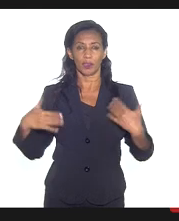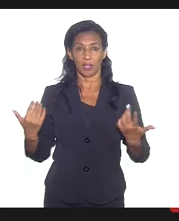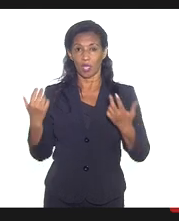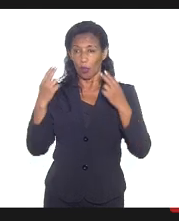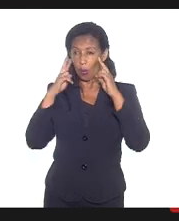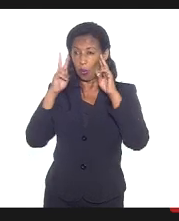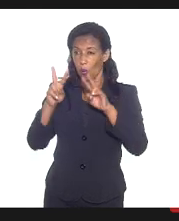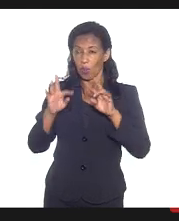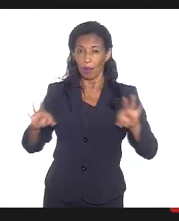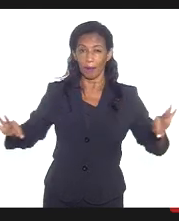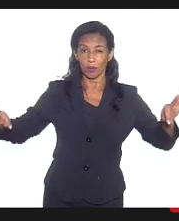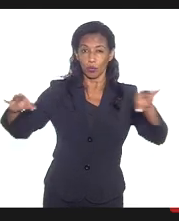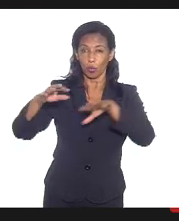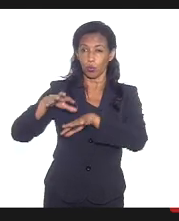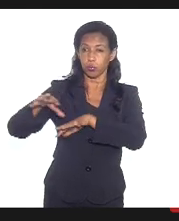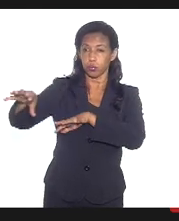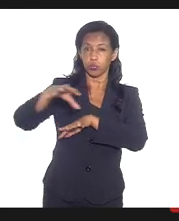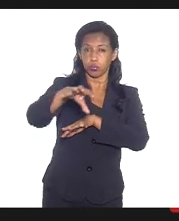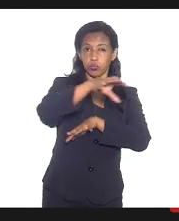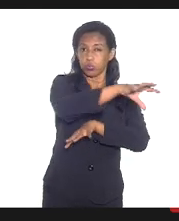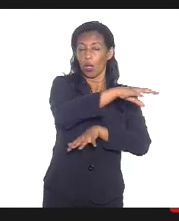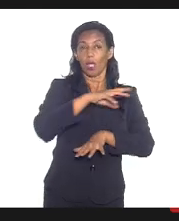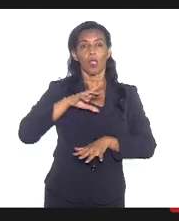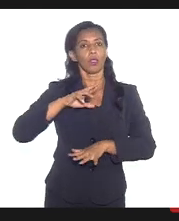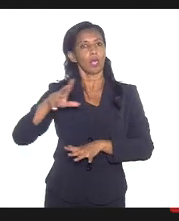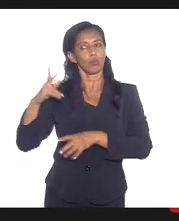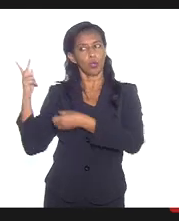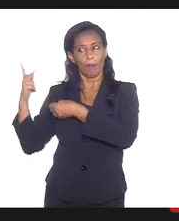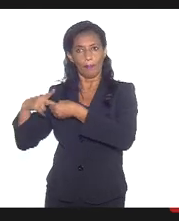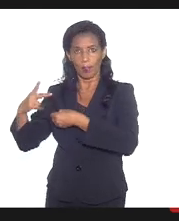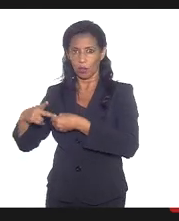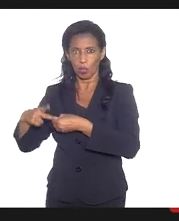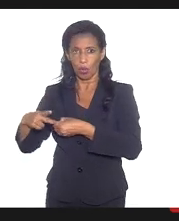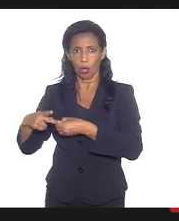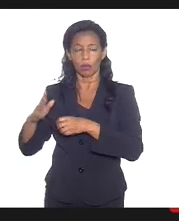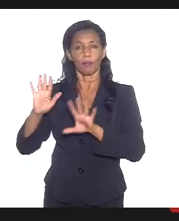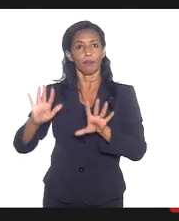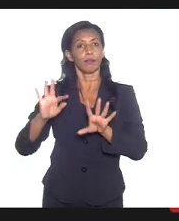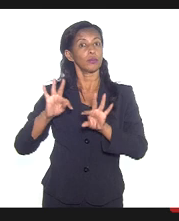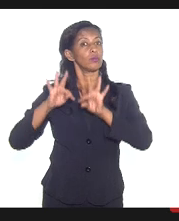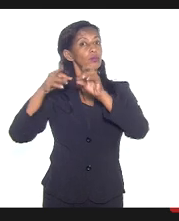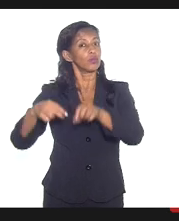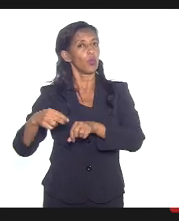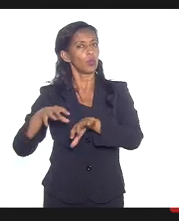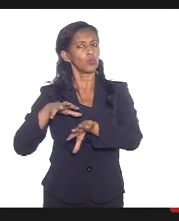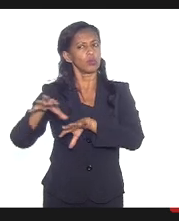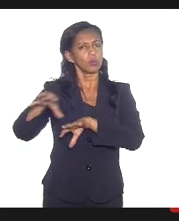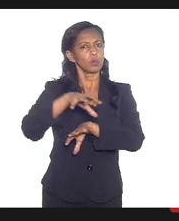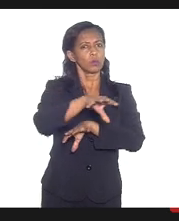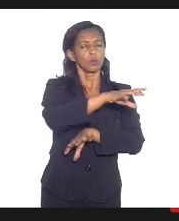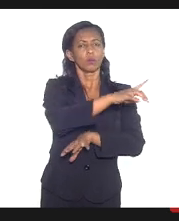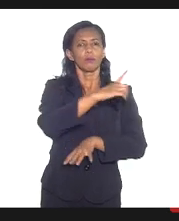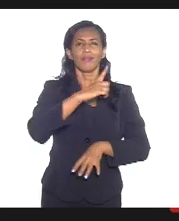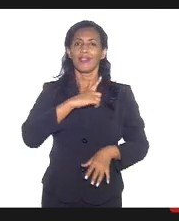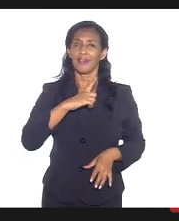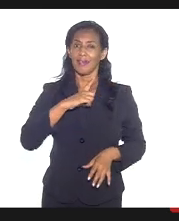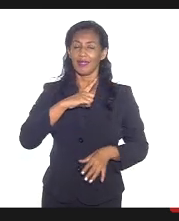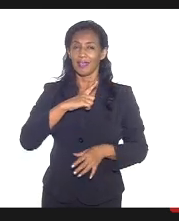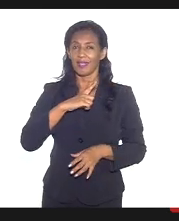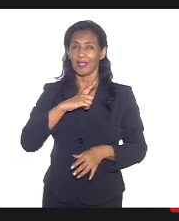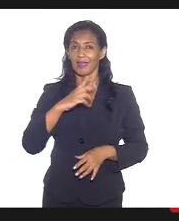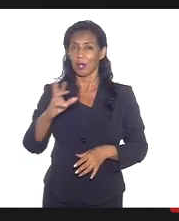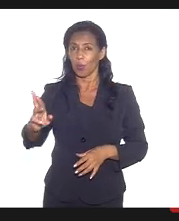para todos os setores, não só para o setor do petróleo, mas para todos os setores, para que eu tenha